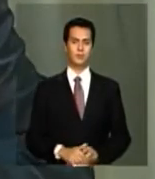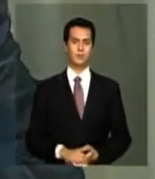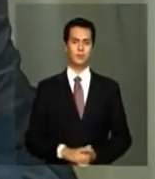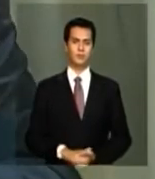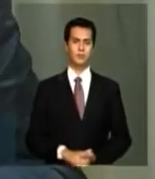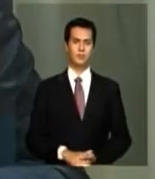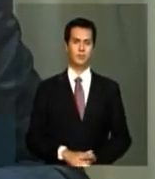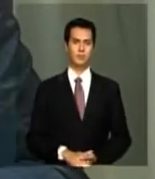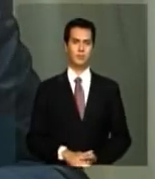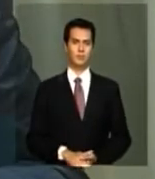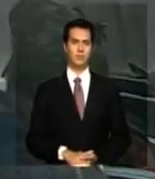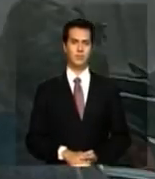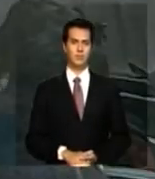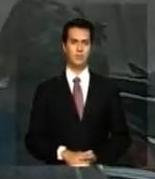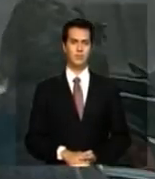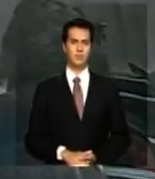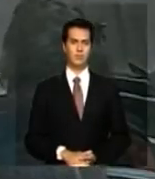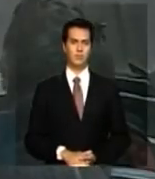muito